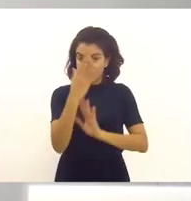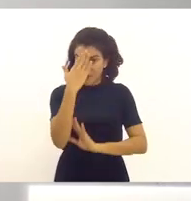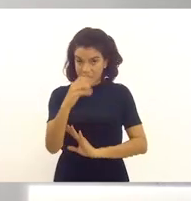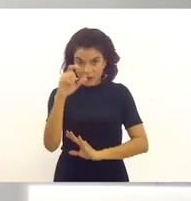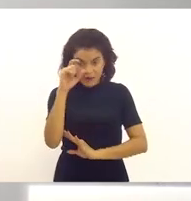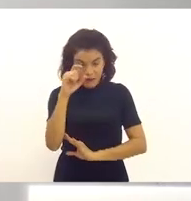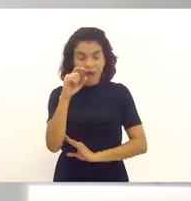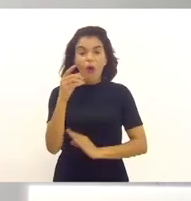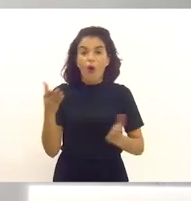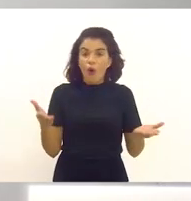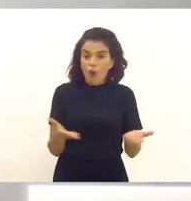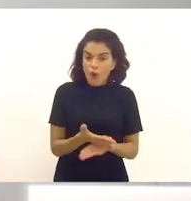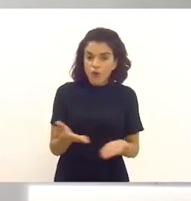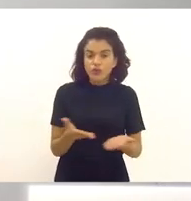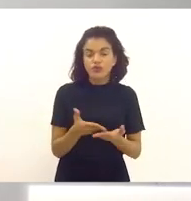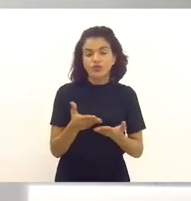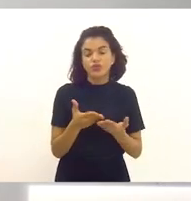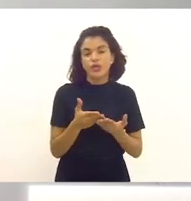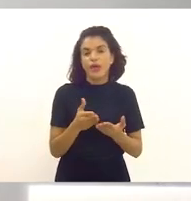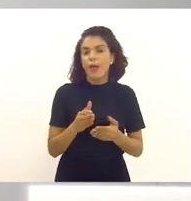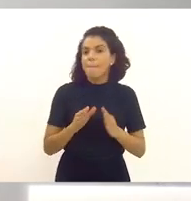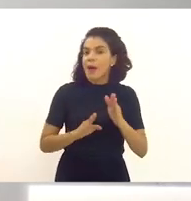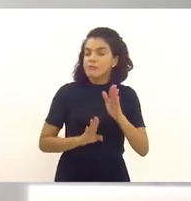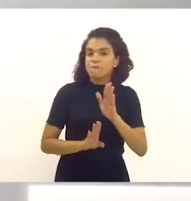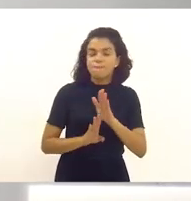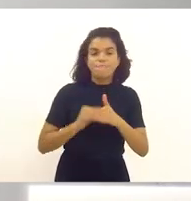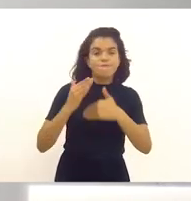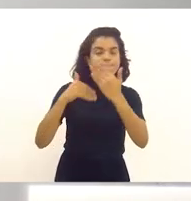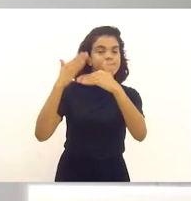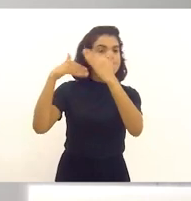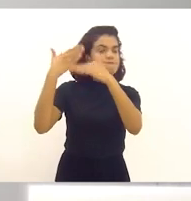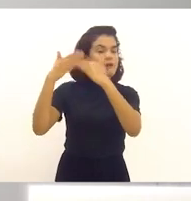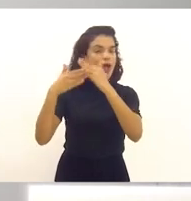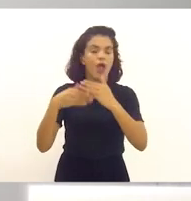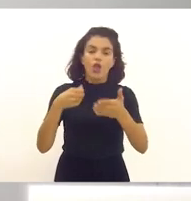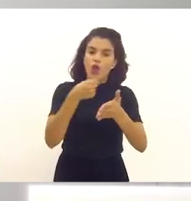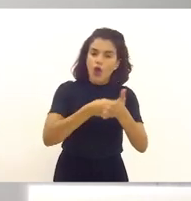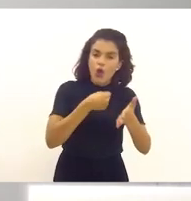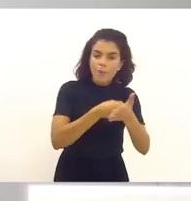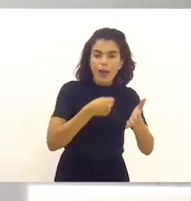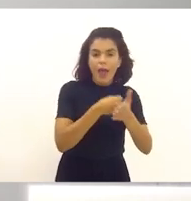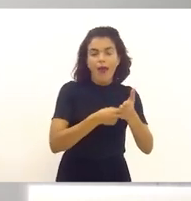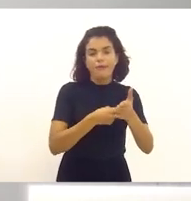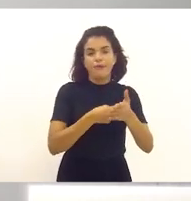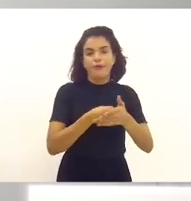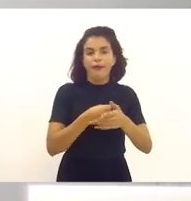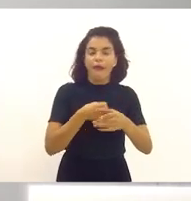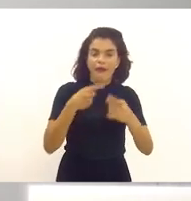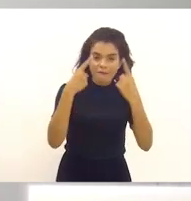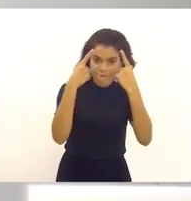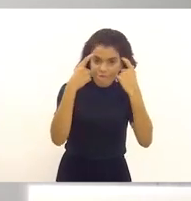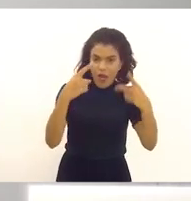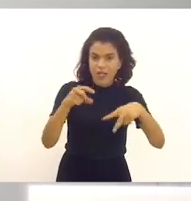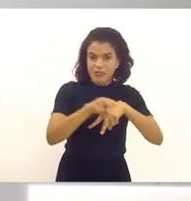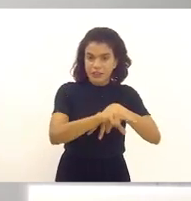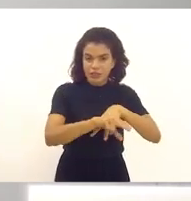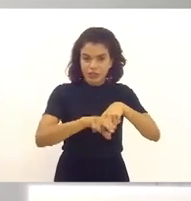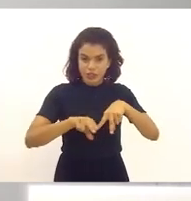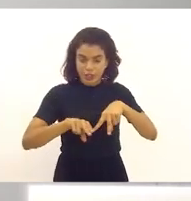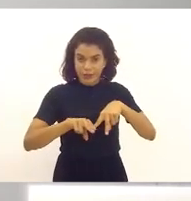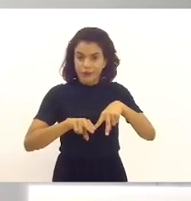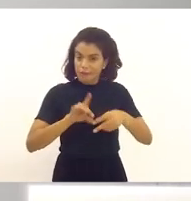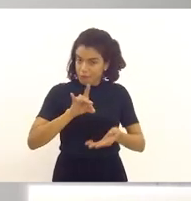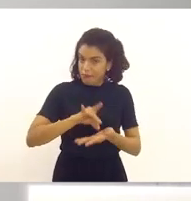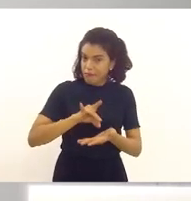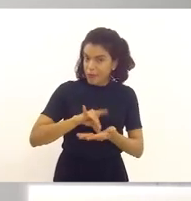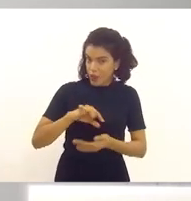é considerada hoje uma das mais avançadas em termos de combate a violência de gênero o que de fato é né